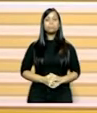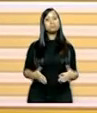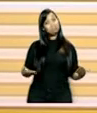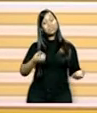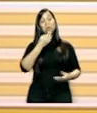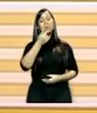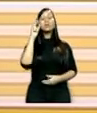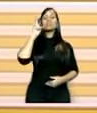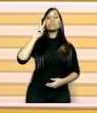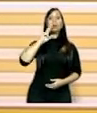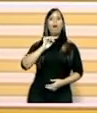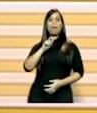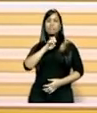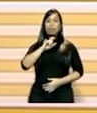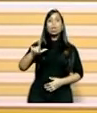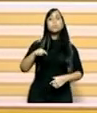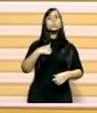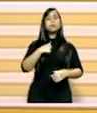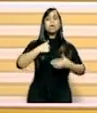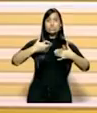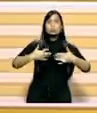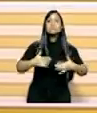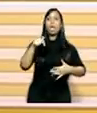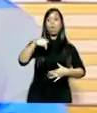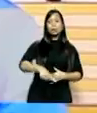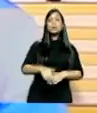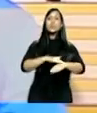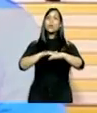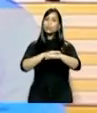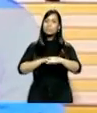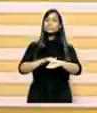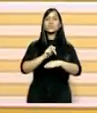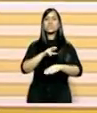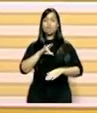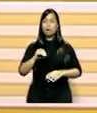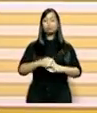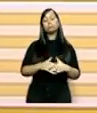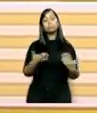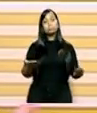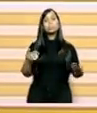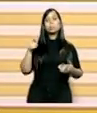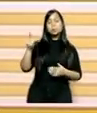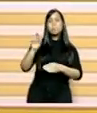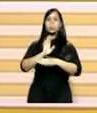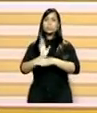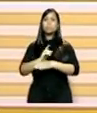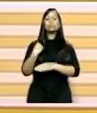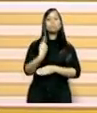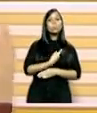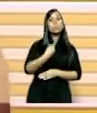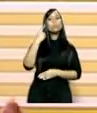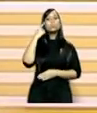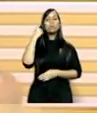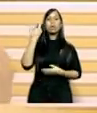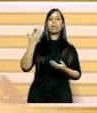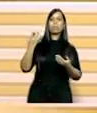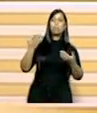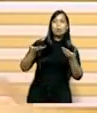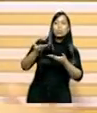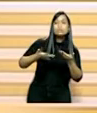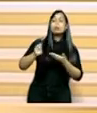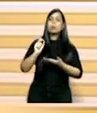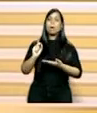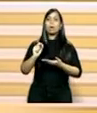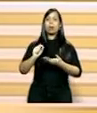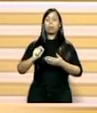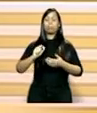Bom, essa é a história do Rafael e eu dou sequência aqui conversando um pouco com o Ricardo.Esse caso do vídeo faz a gente relacionar intolerância, preconceito